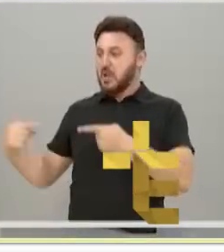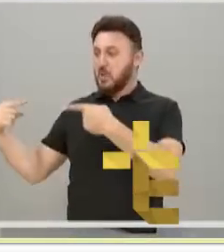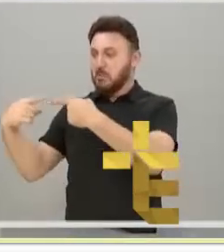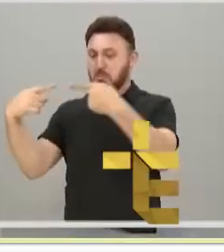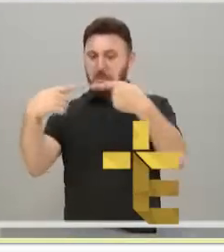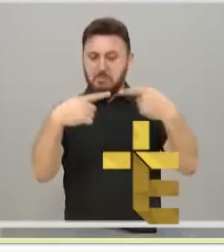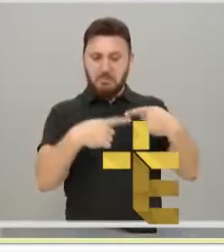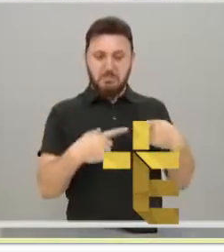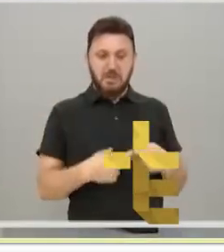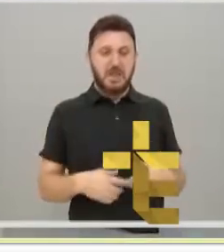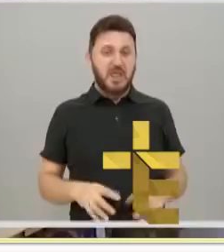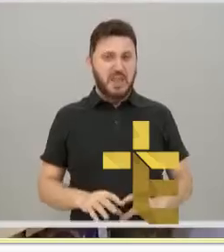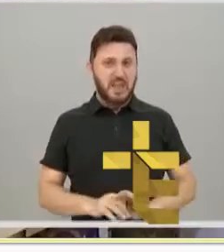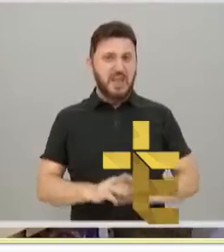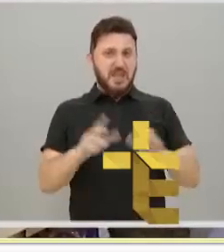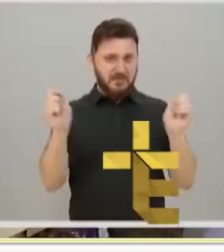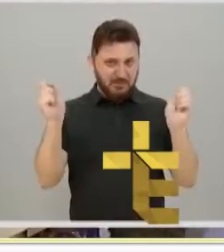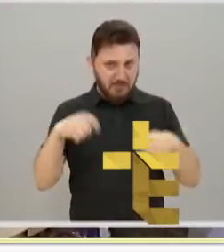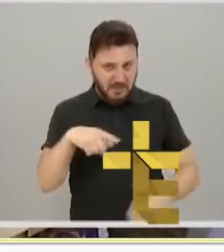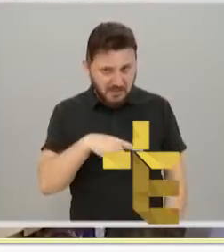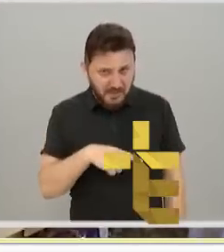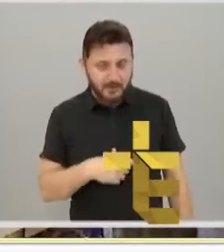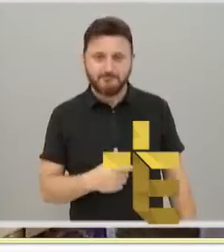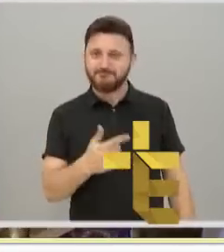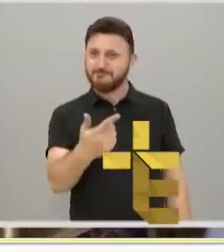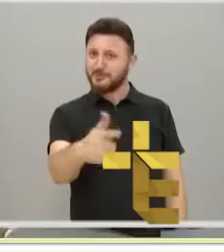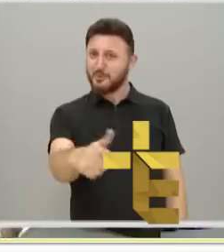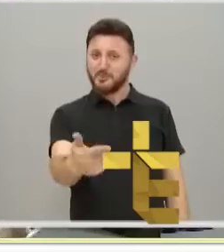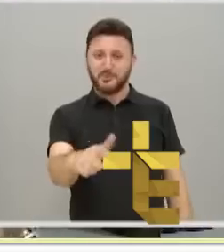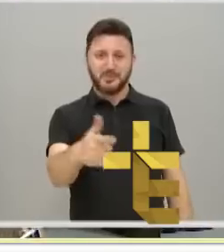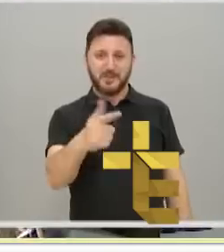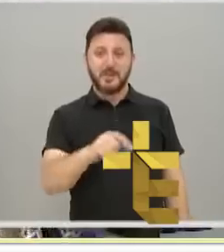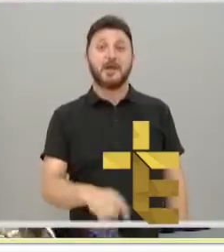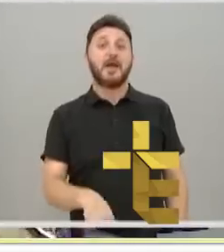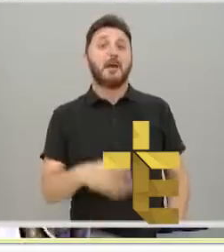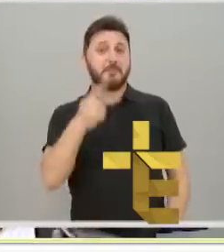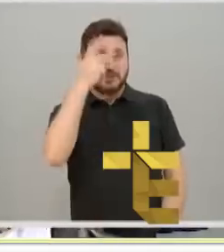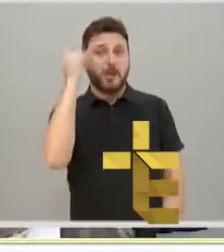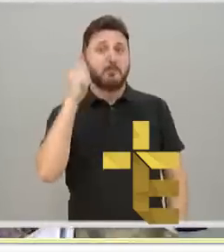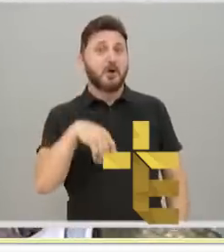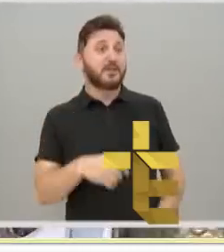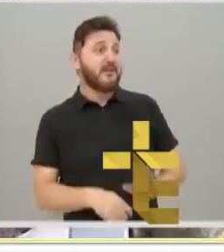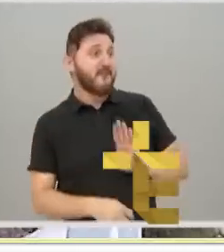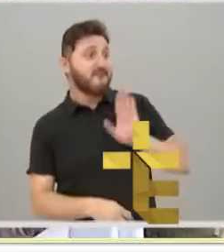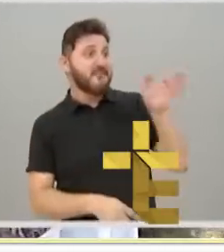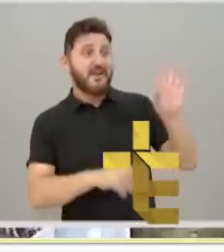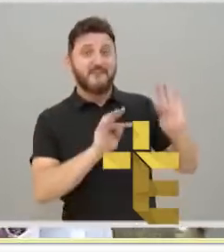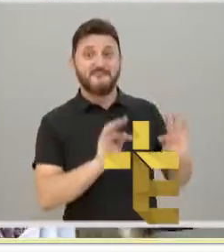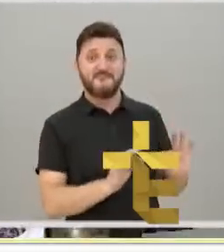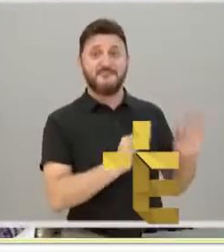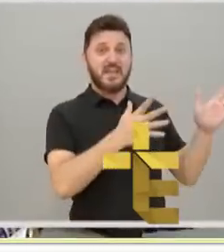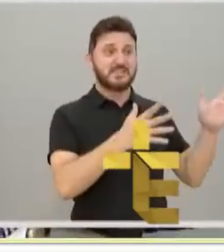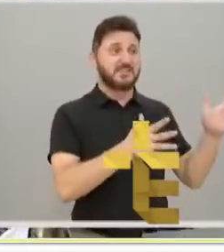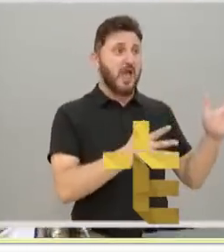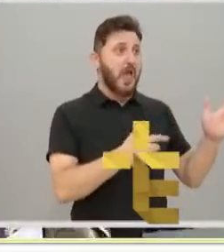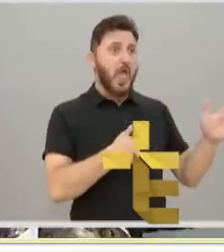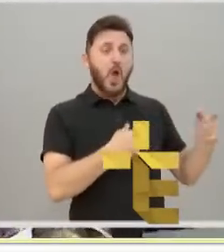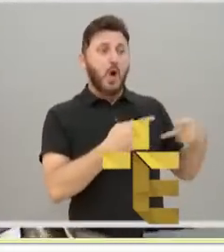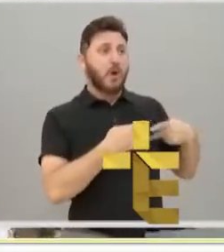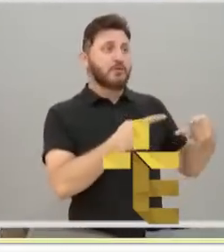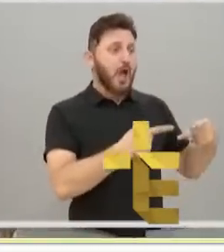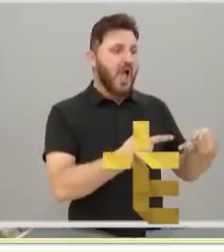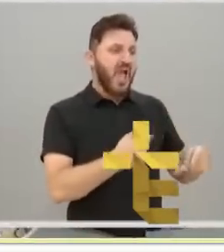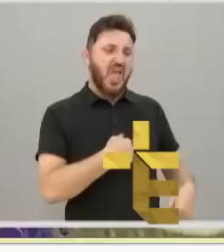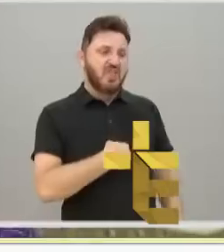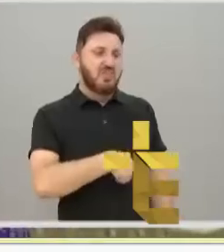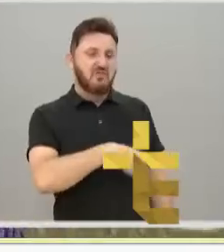livre? Não é. É capaz ela ir numa festa porque o sapato não combina com a bolsa, a festa